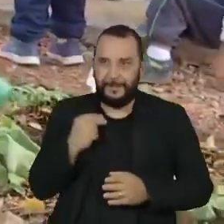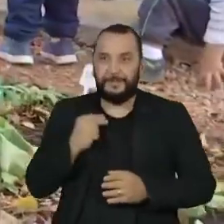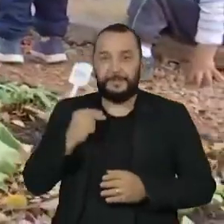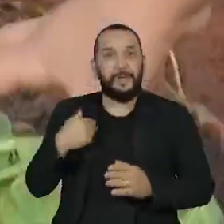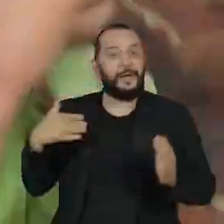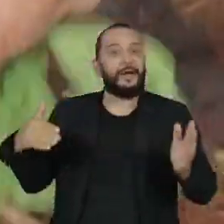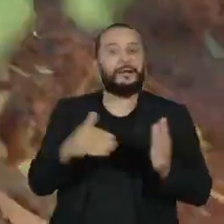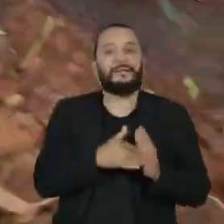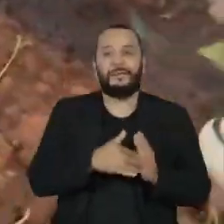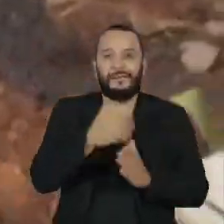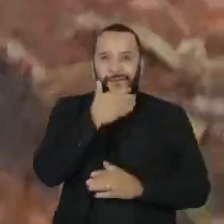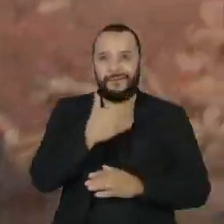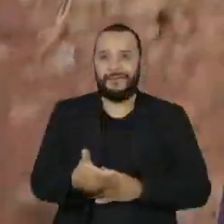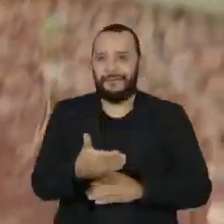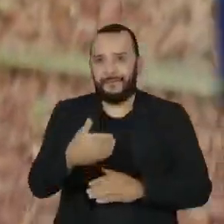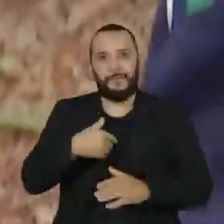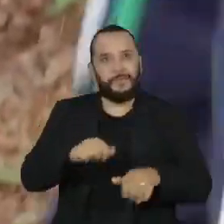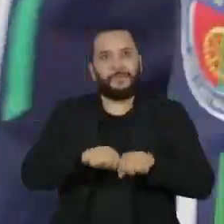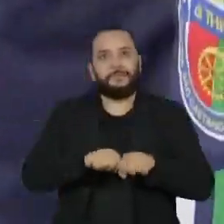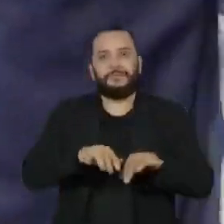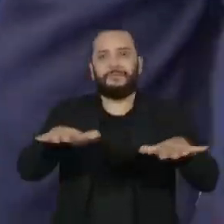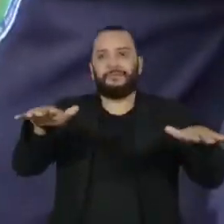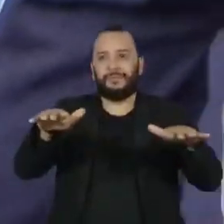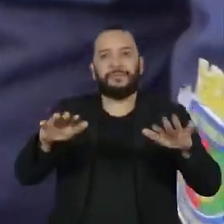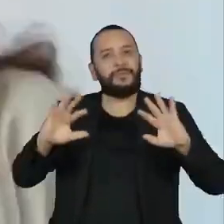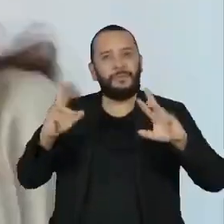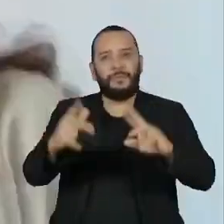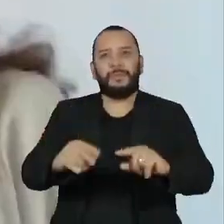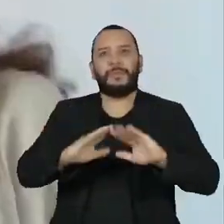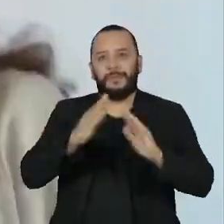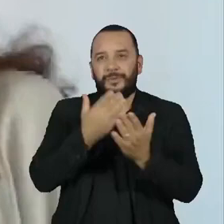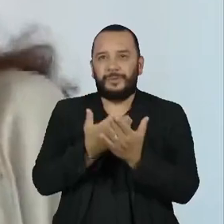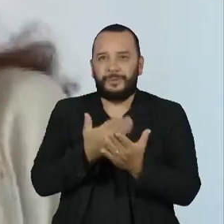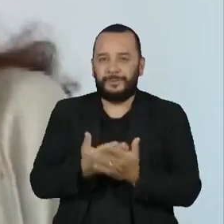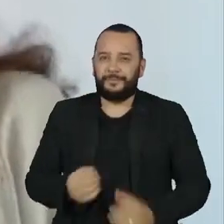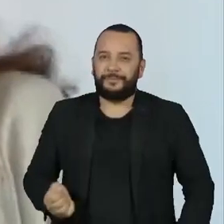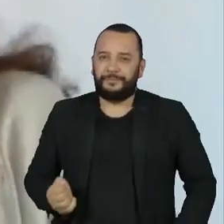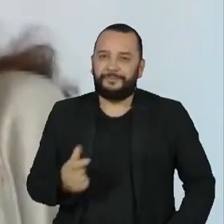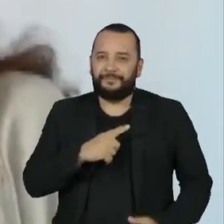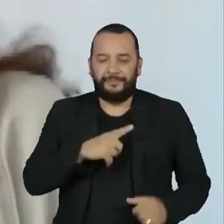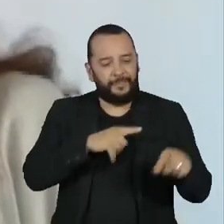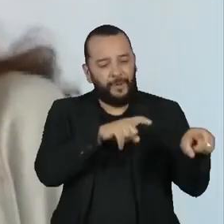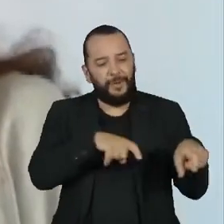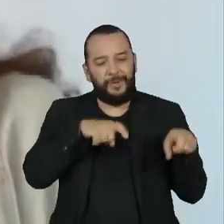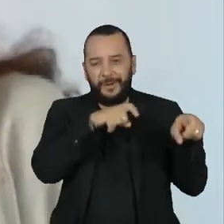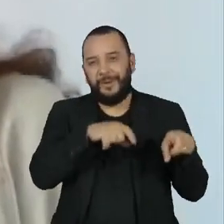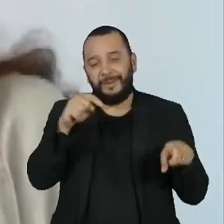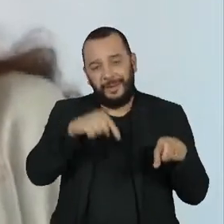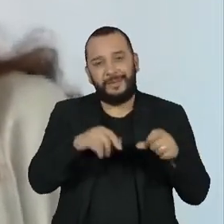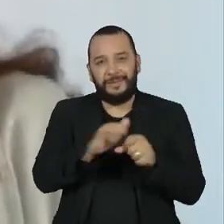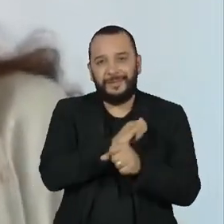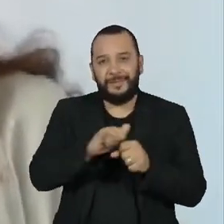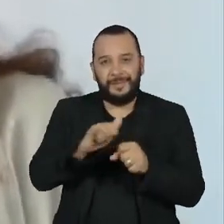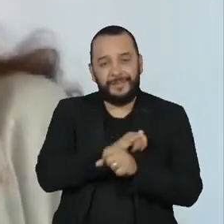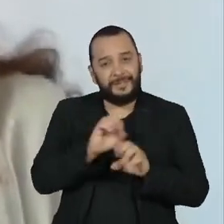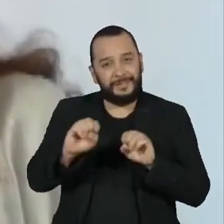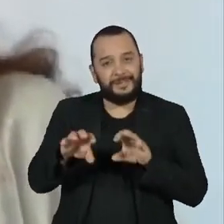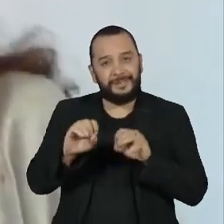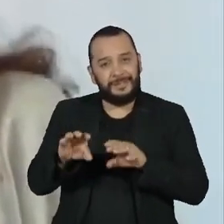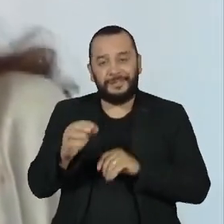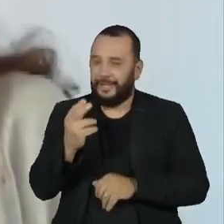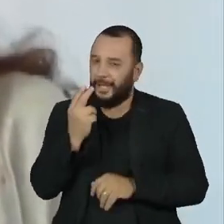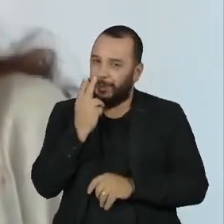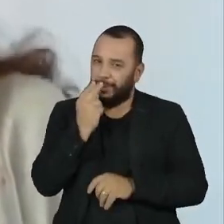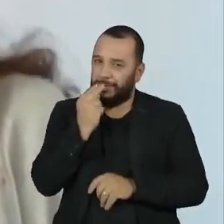o fim do ano deve ser expandida para toda a rede. A horta é uma estratégia de educação nutricional. A horta